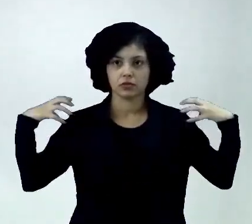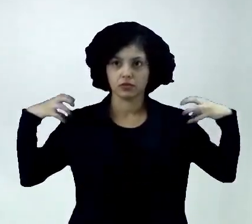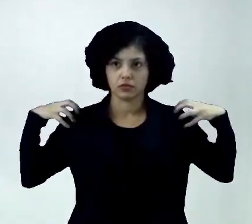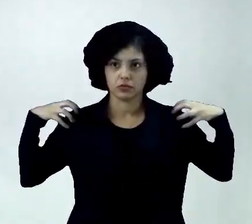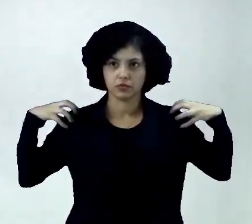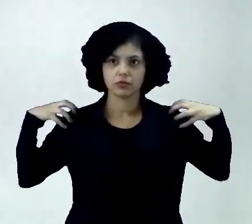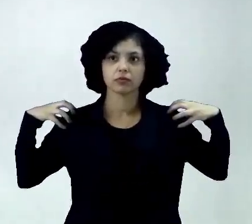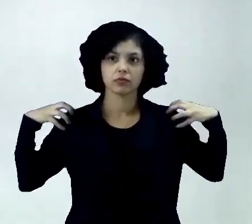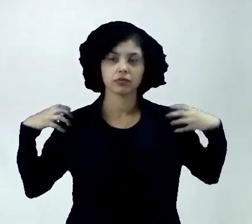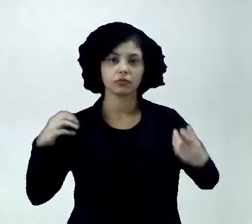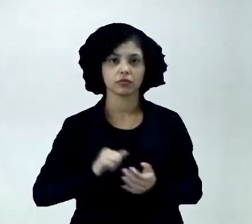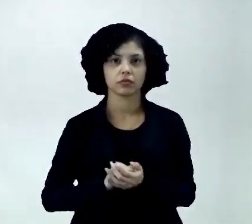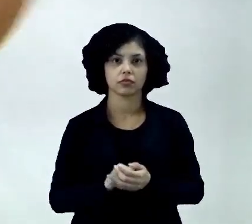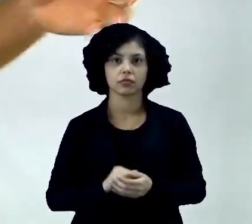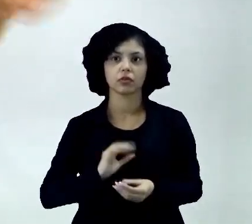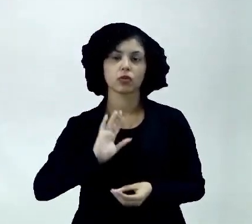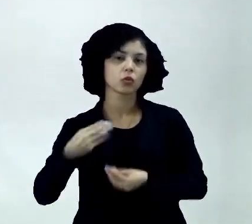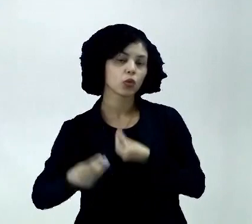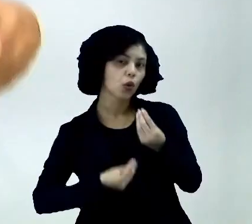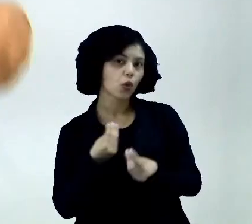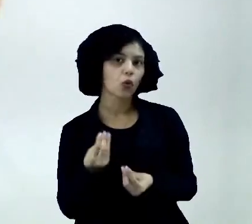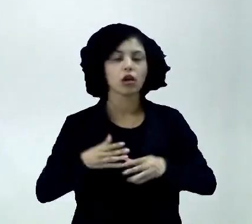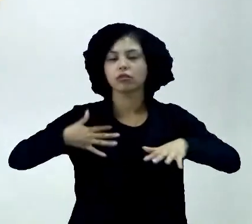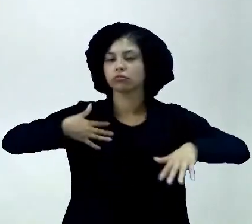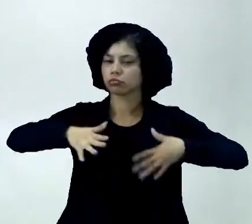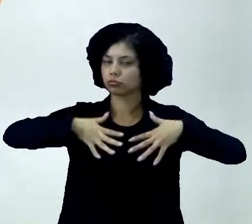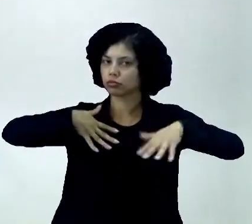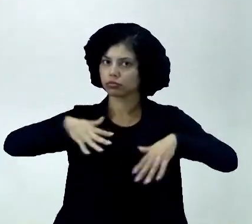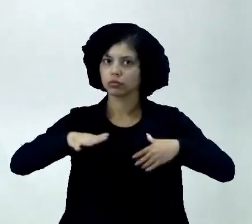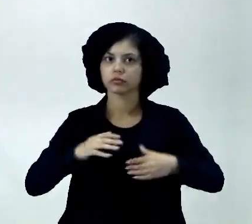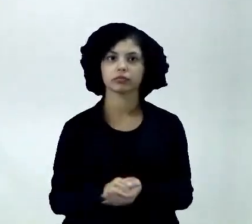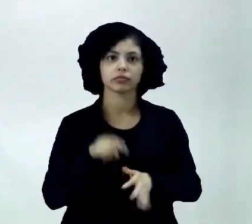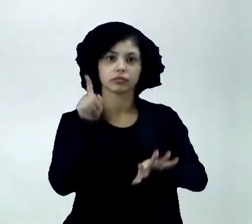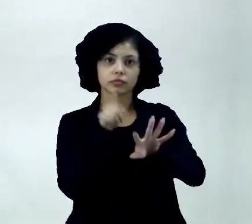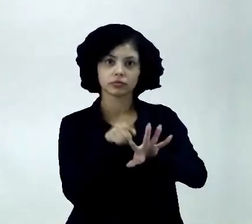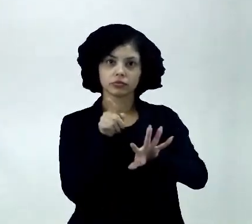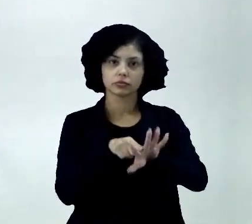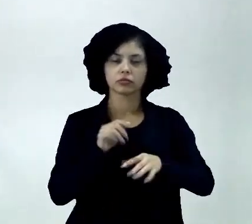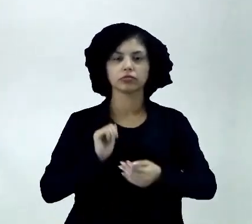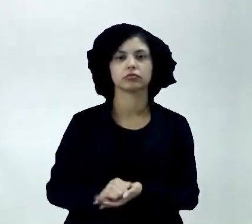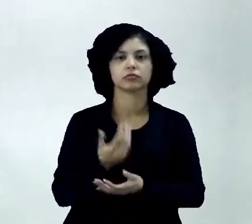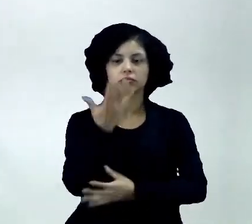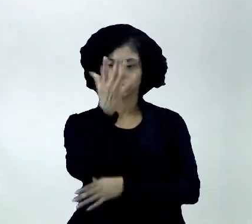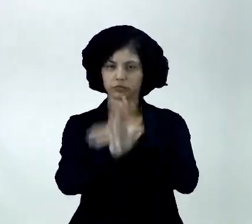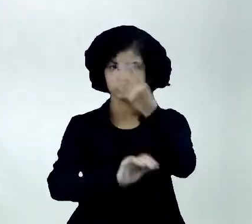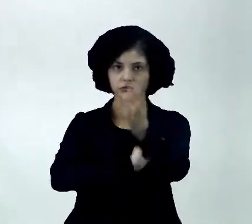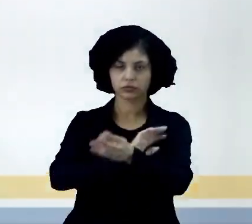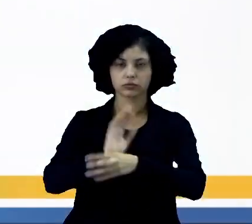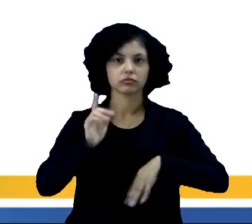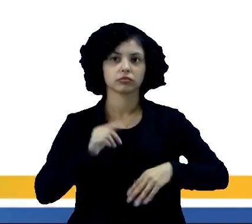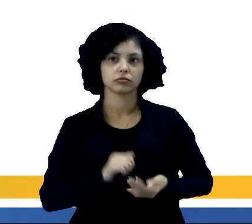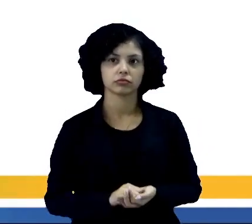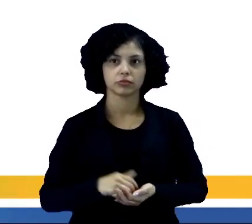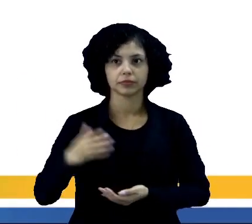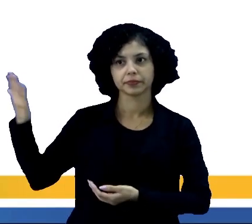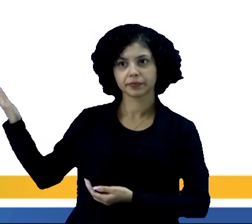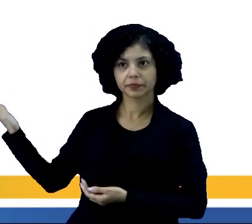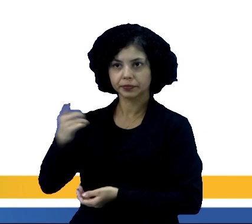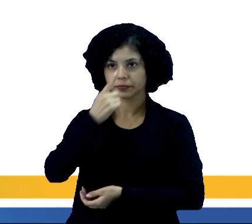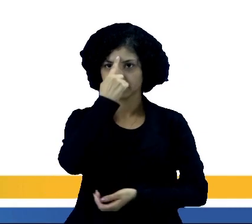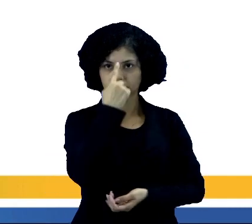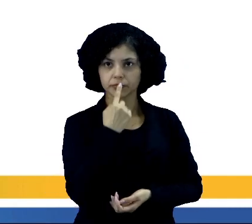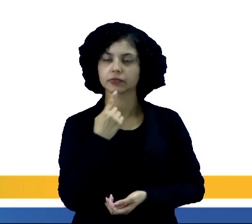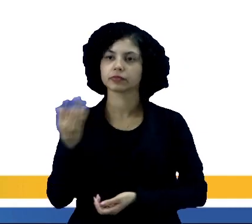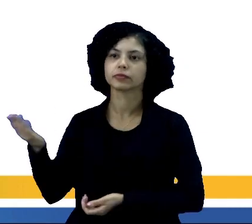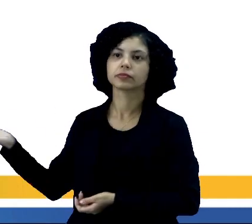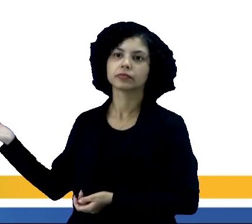prendem, que seriam tipo as pinças, quanto as partes mais móveis, os membros superiores e inferiores. Vamos já olhar na tela e vocês vão